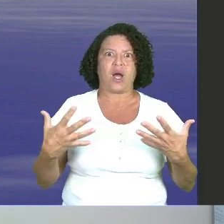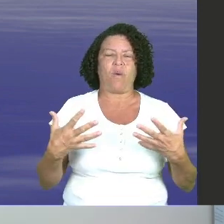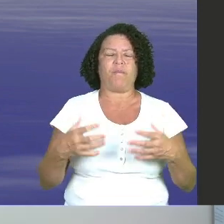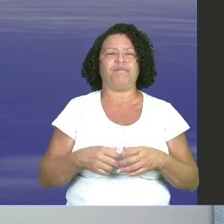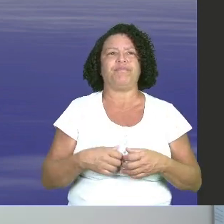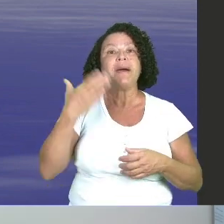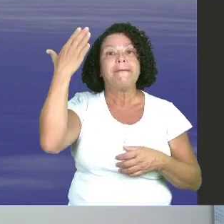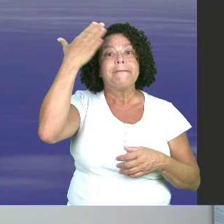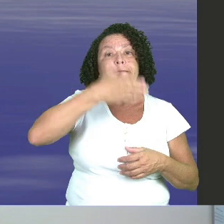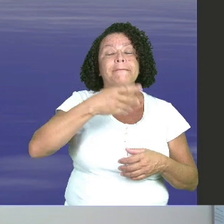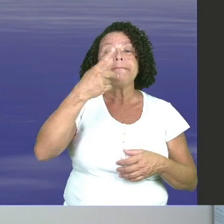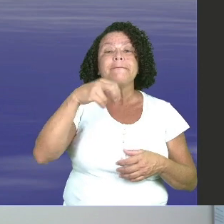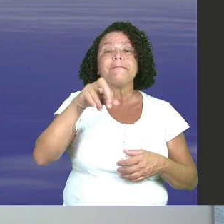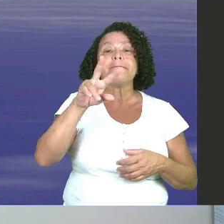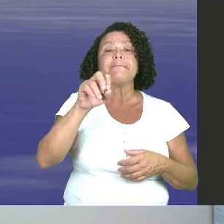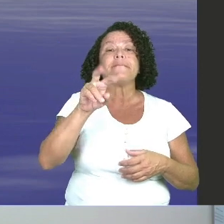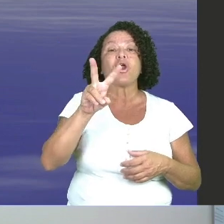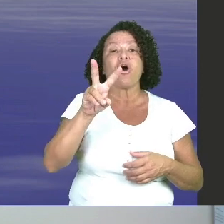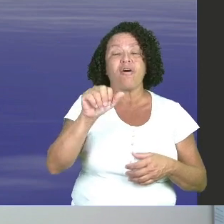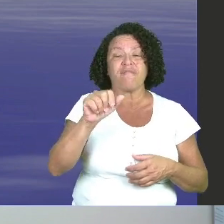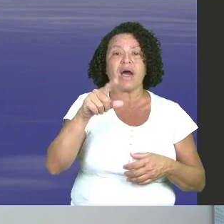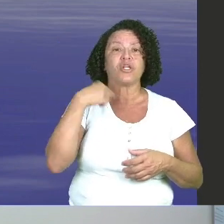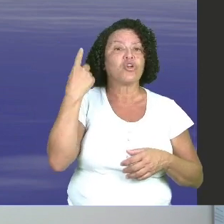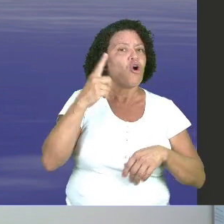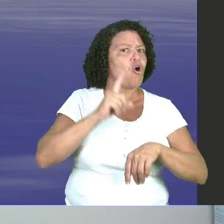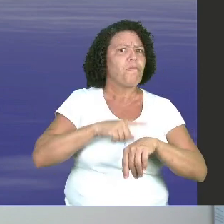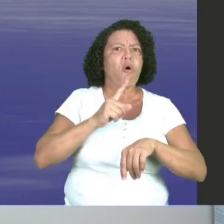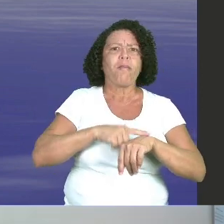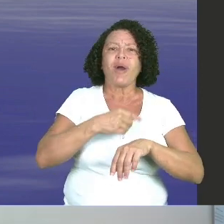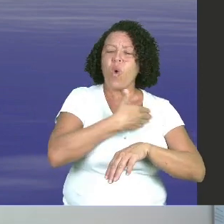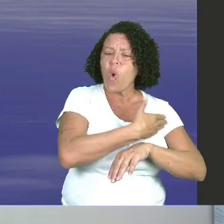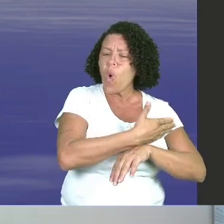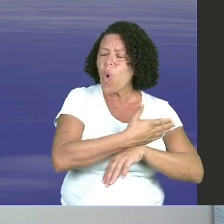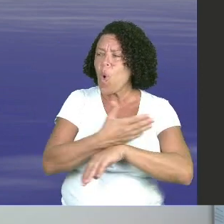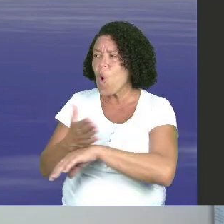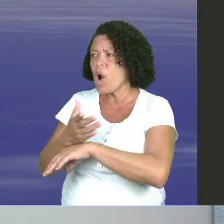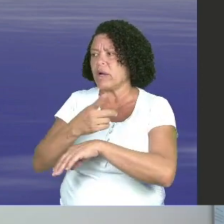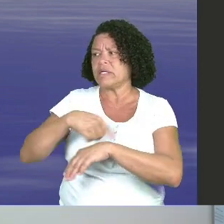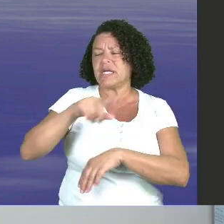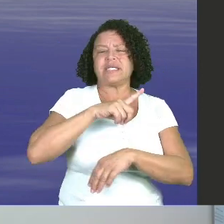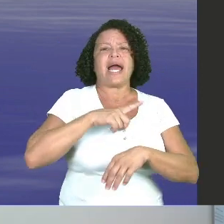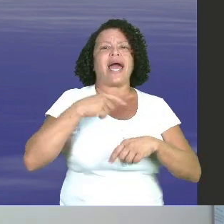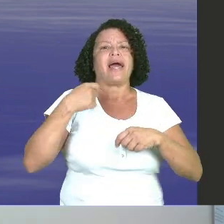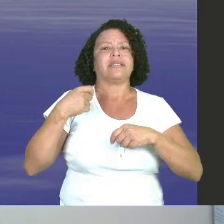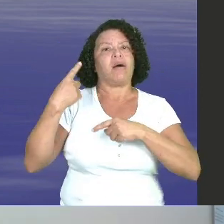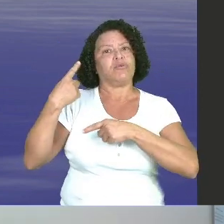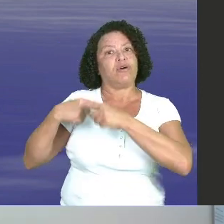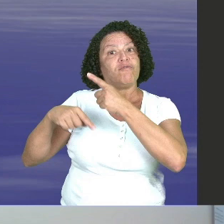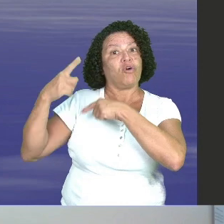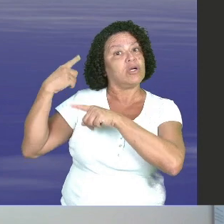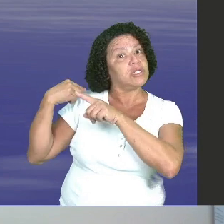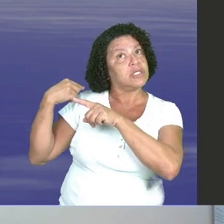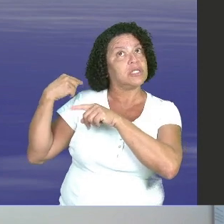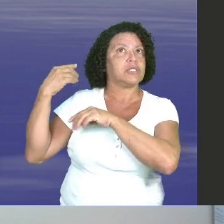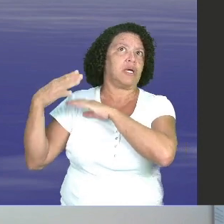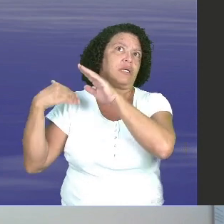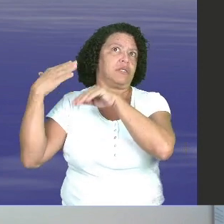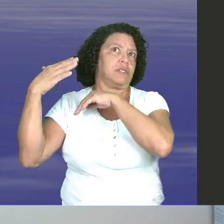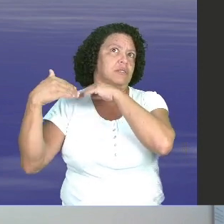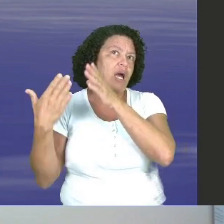prova. A todo momento nós estaremos sendo provados se nós estamos crescendo, se nós estamos